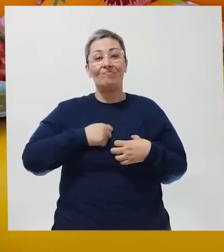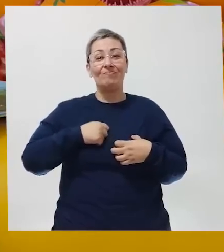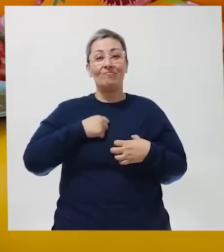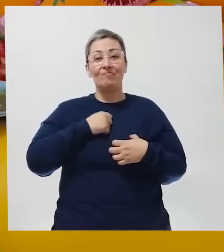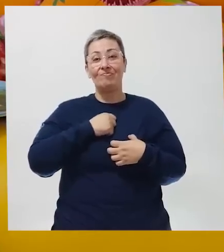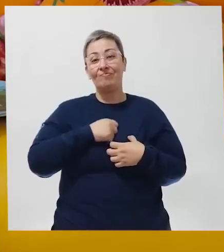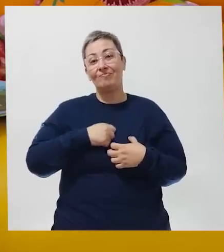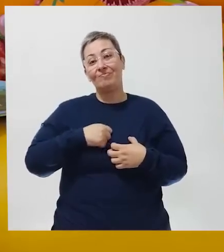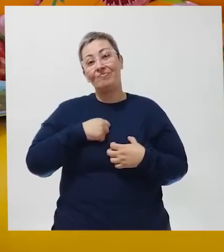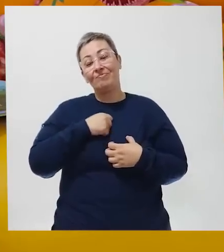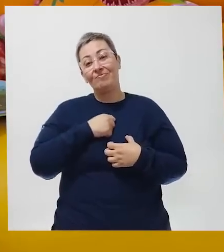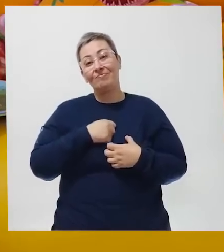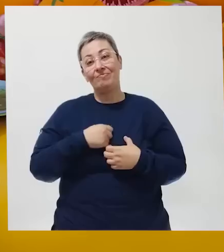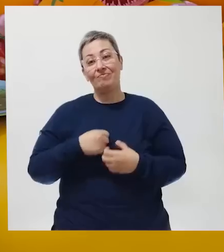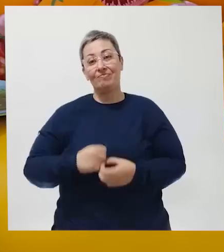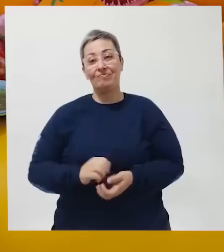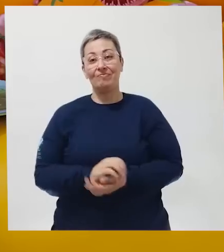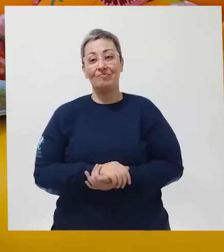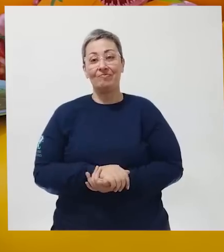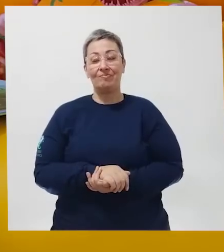cheio de saudade,